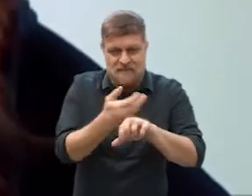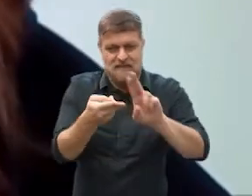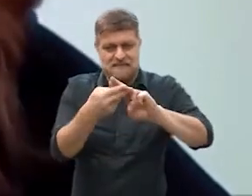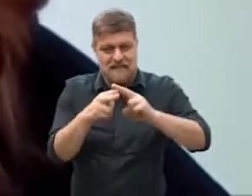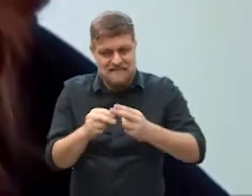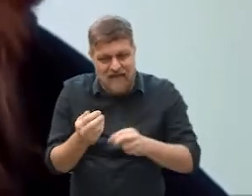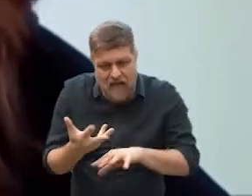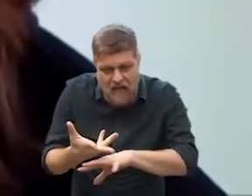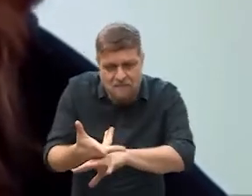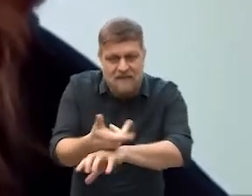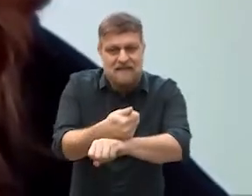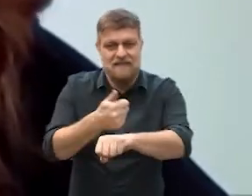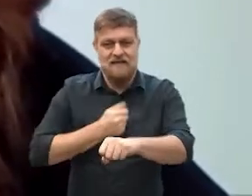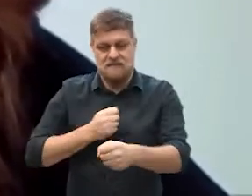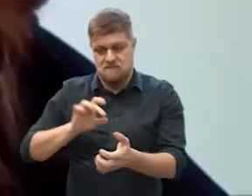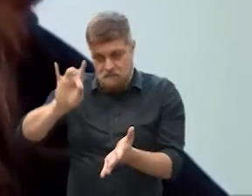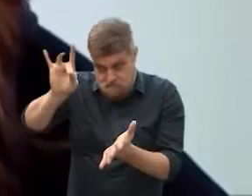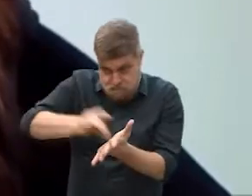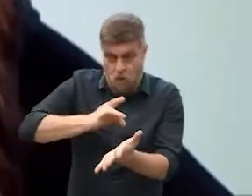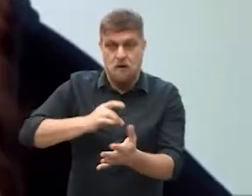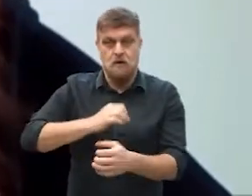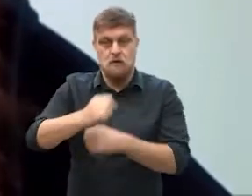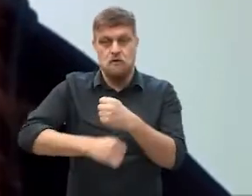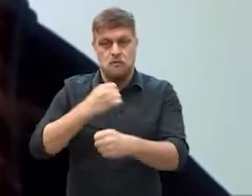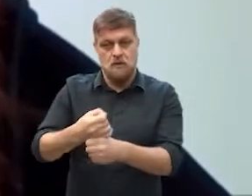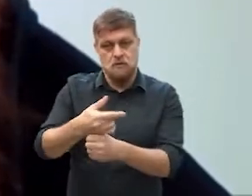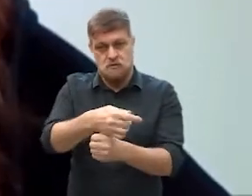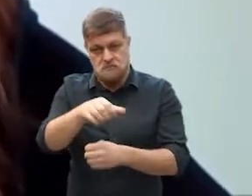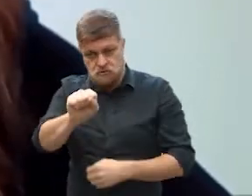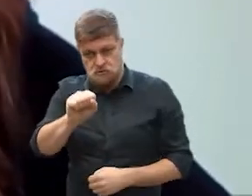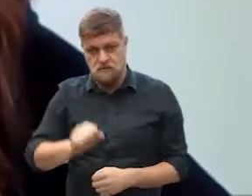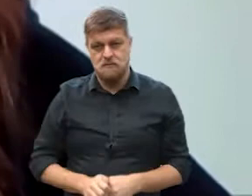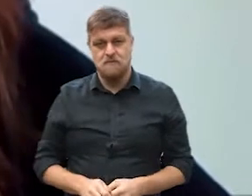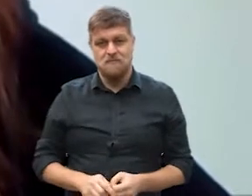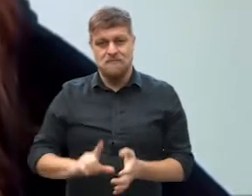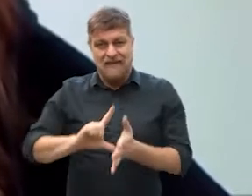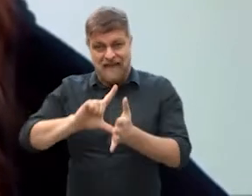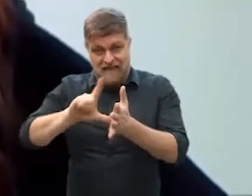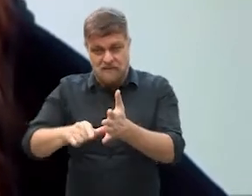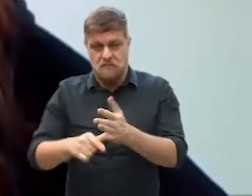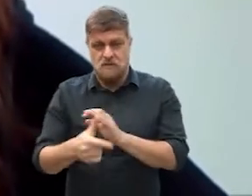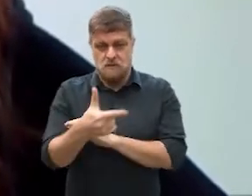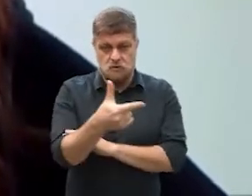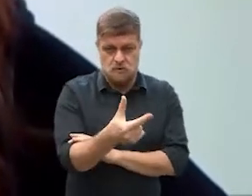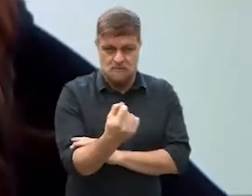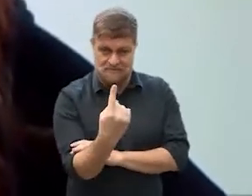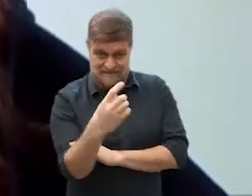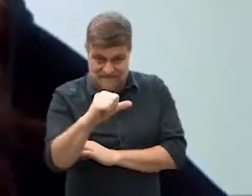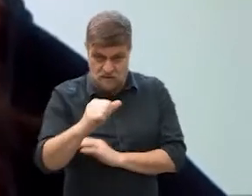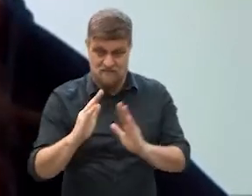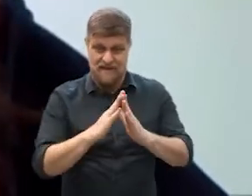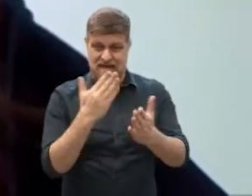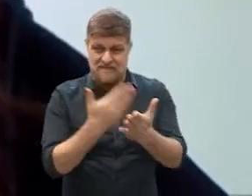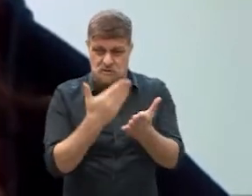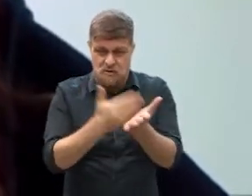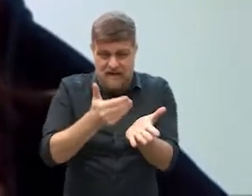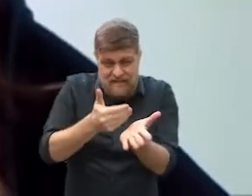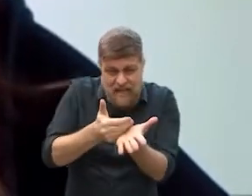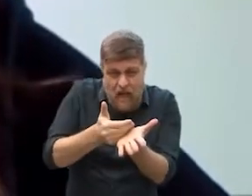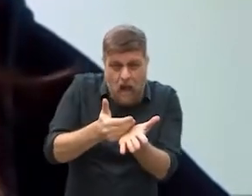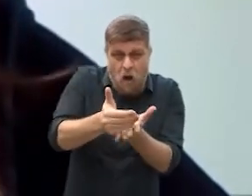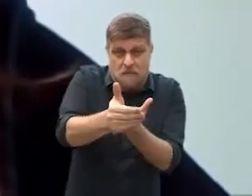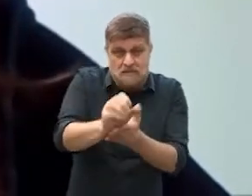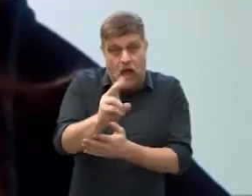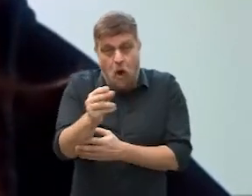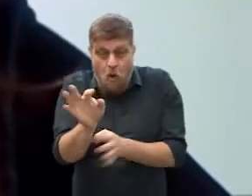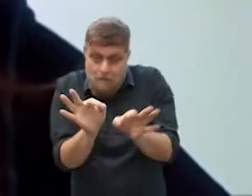ela foi homologada em 2018, e a partir do ano de 2019 as escolas já teriam que começar ou pelo menos preparar